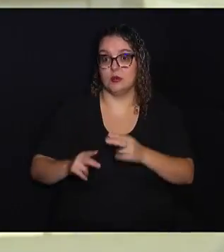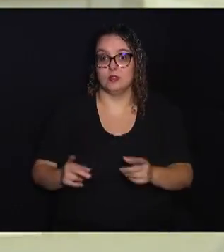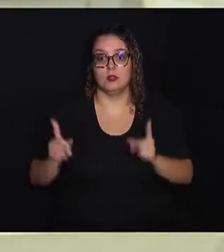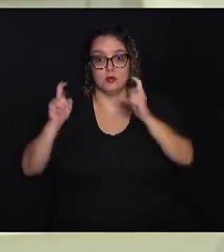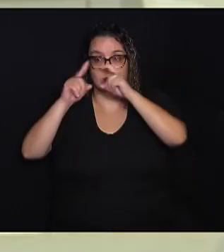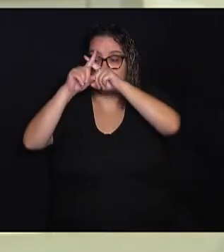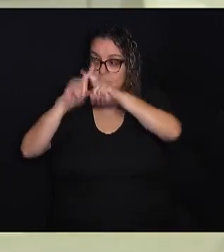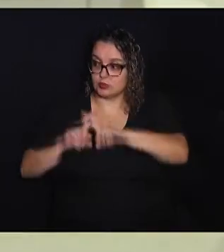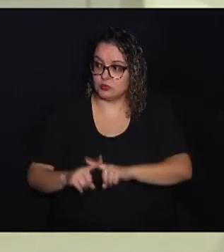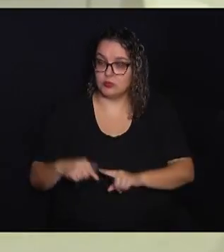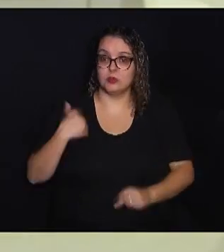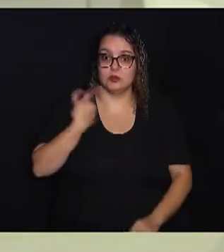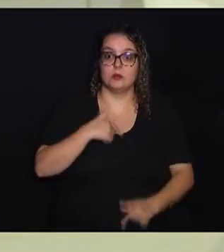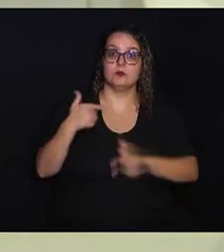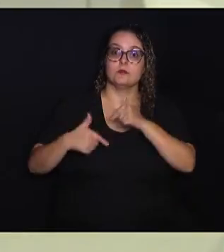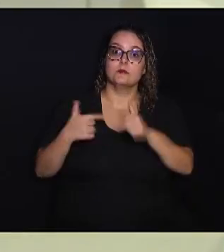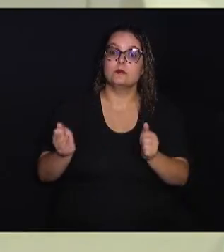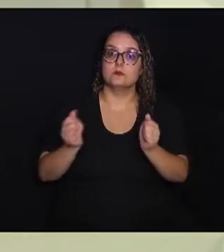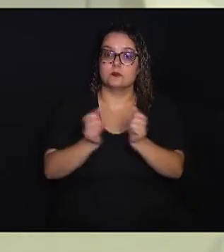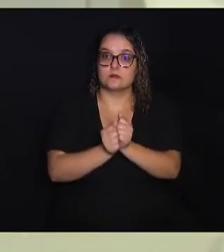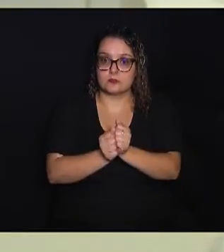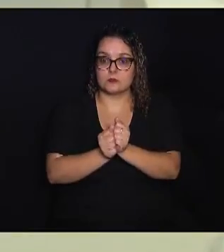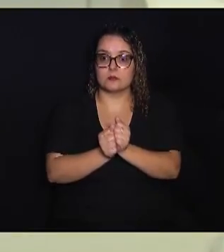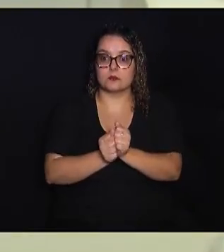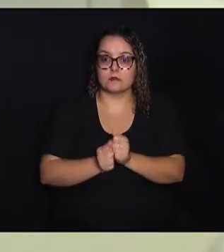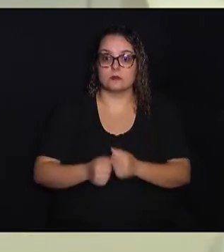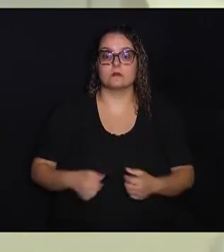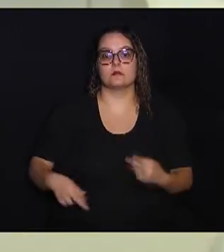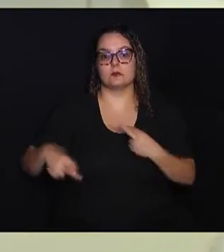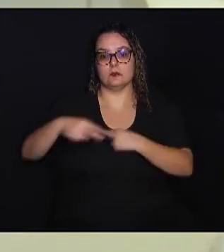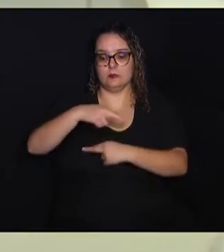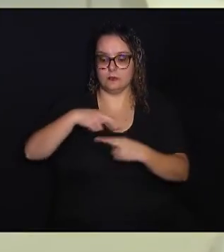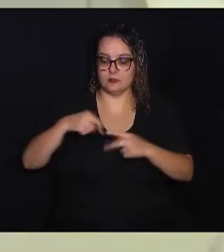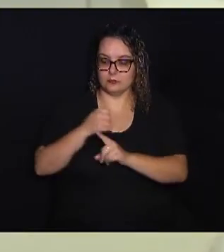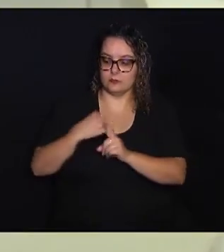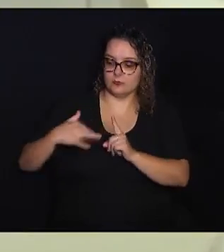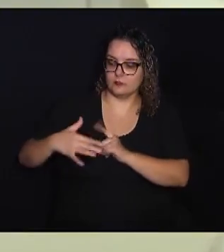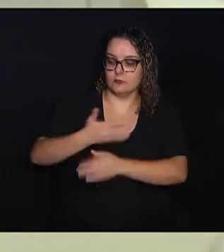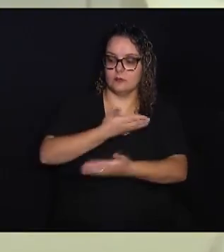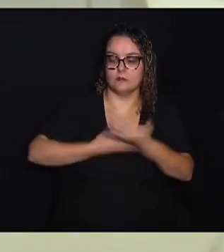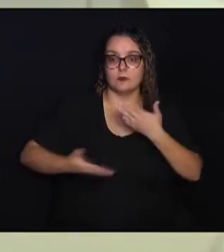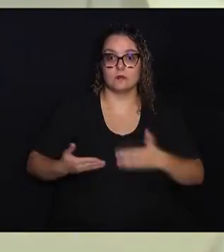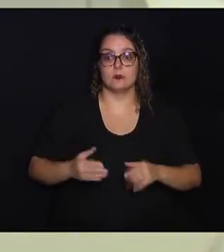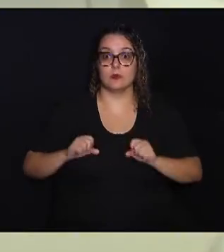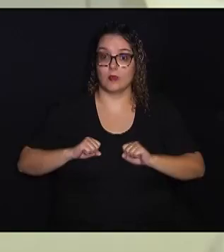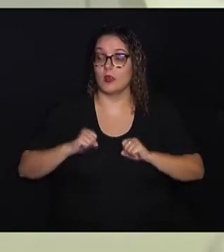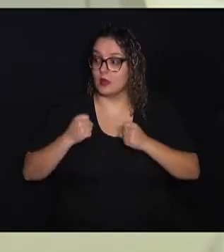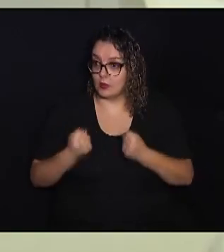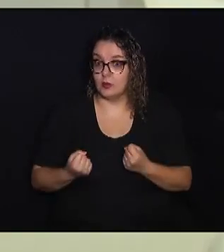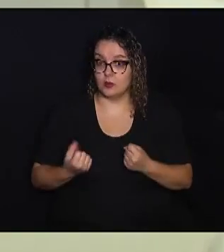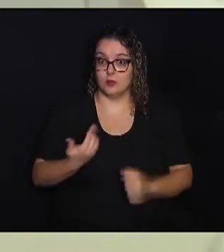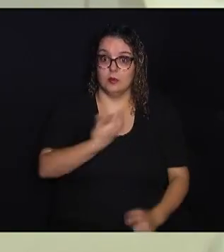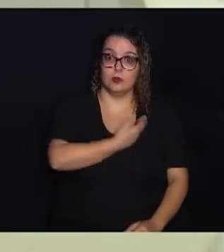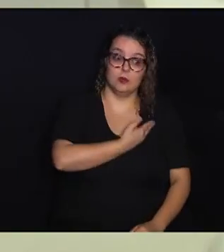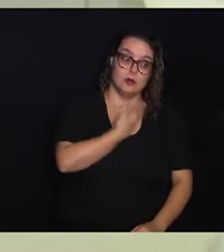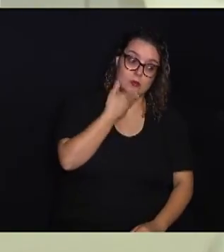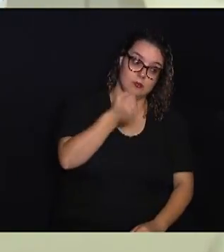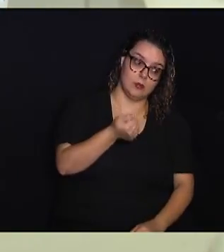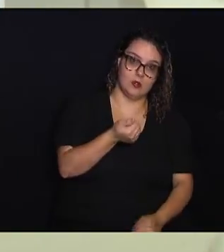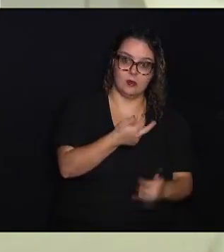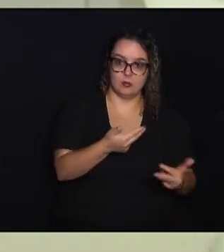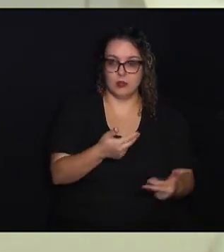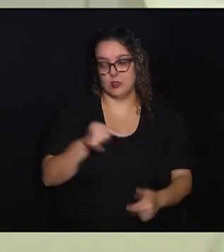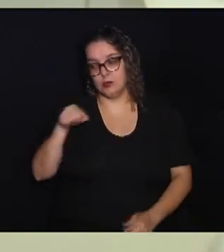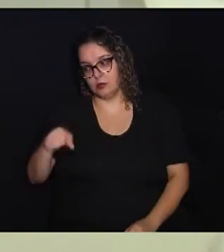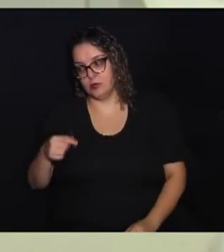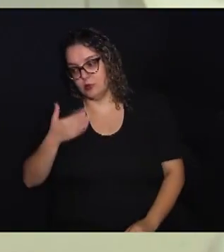nós vamos trabalhar juntos. Essa questão de socialização, a questão do empenho do amigo ser melhor em uma parte, o